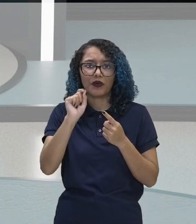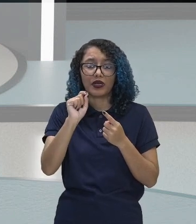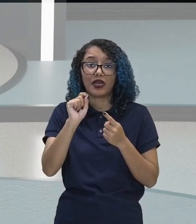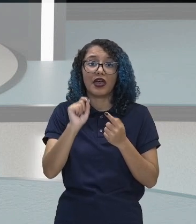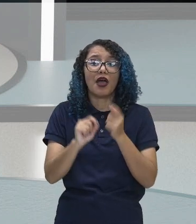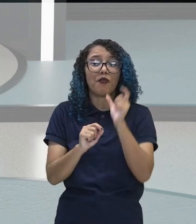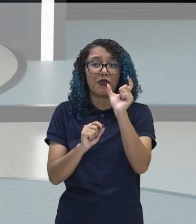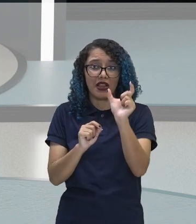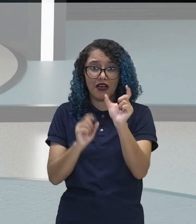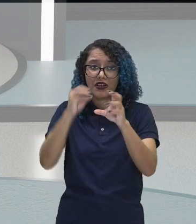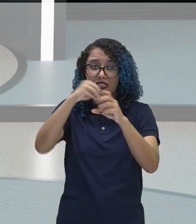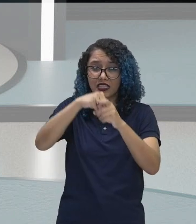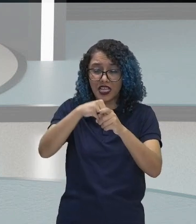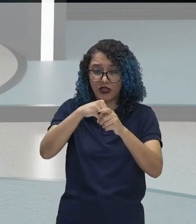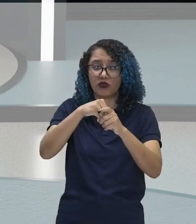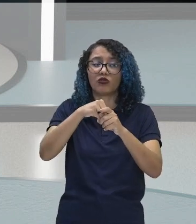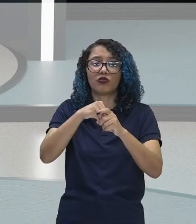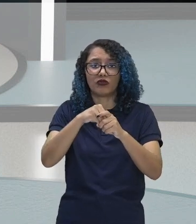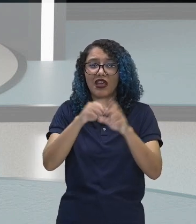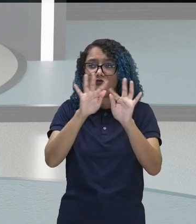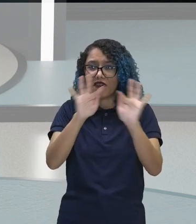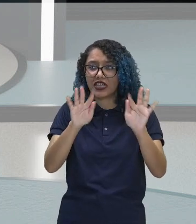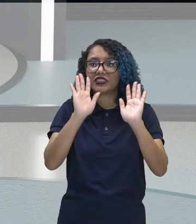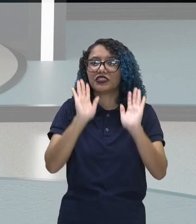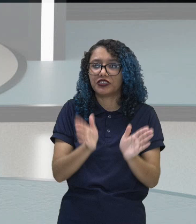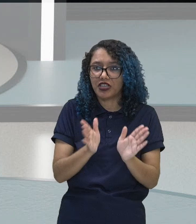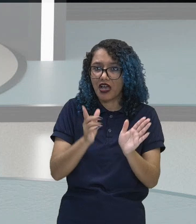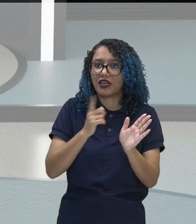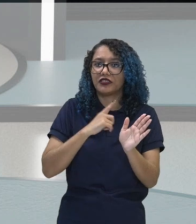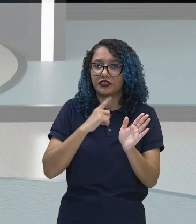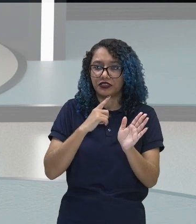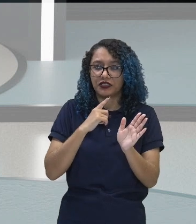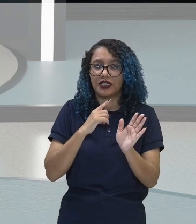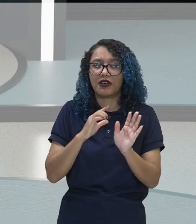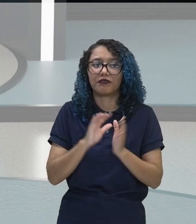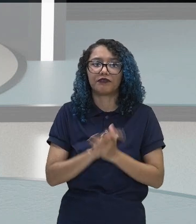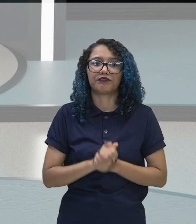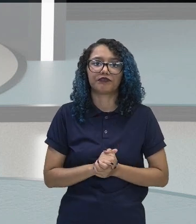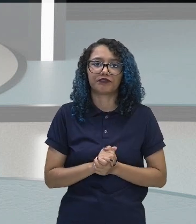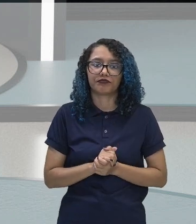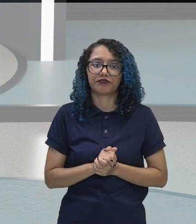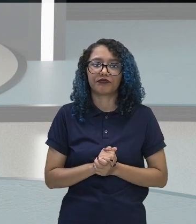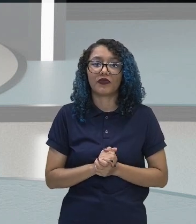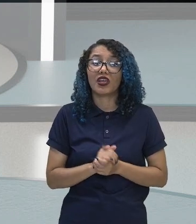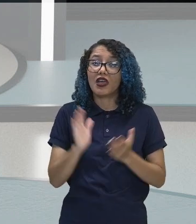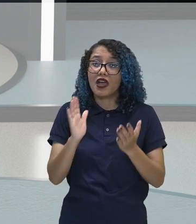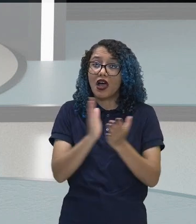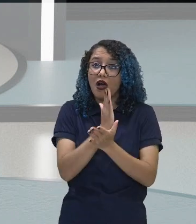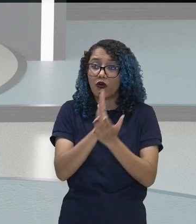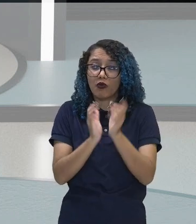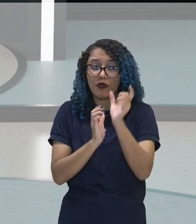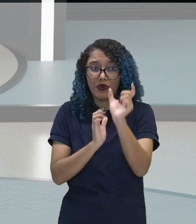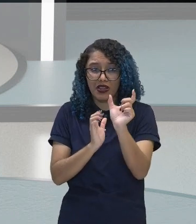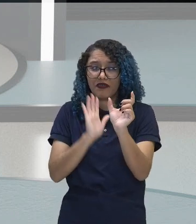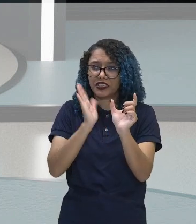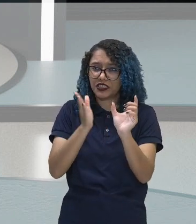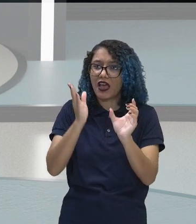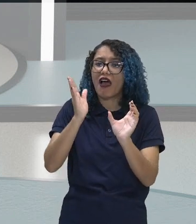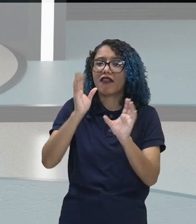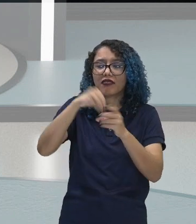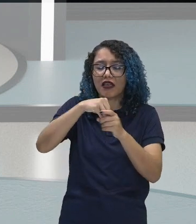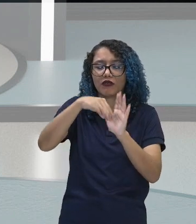anteriormente. Zeugma vai omitir algo, alguma palavra que já foi dita anteriormente,